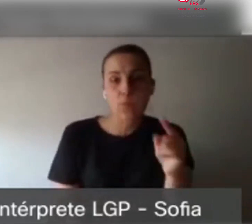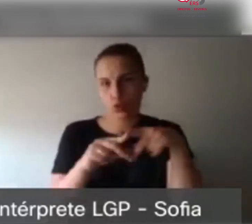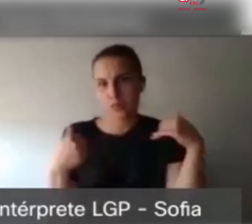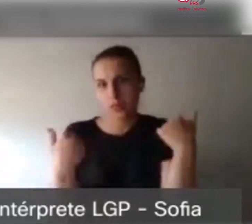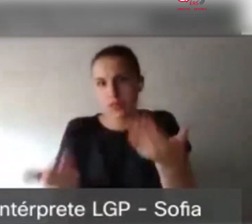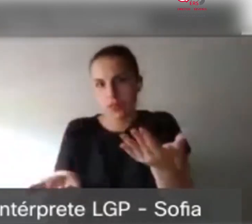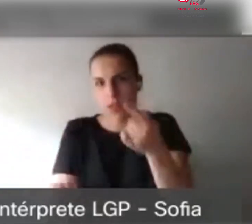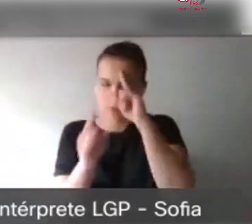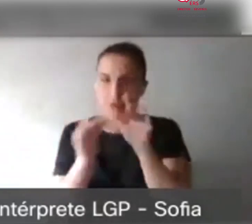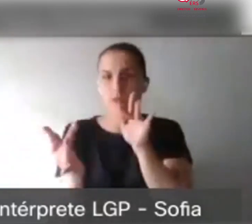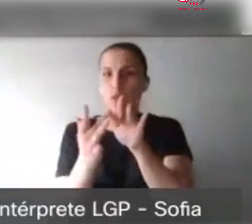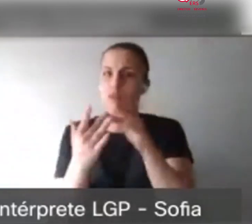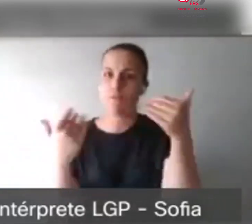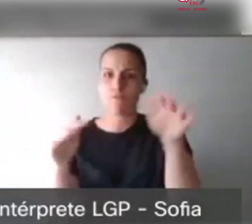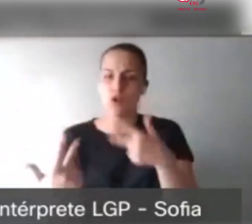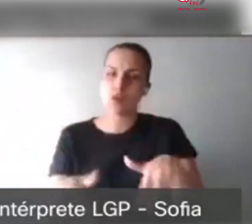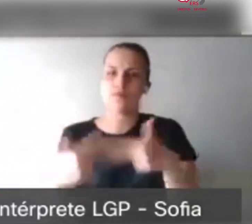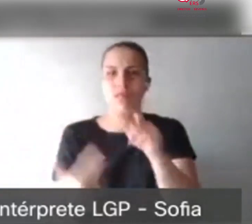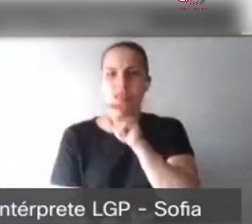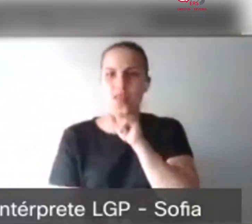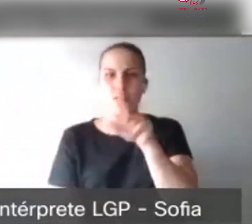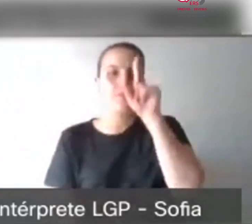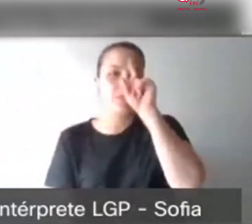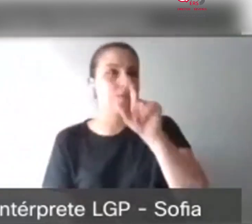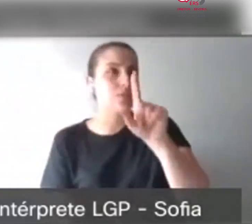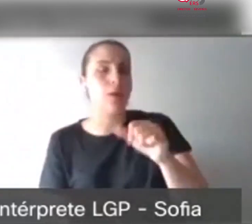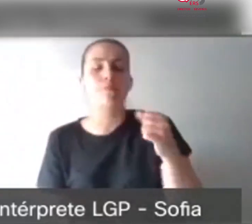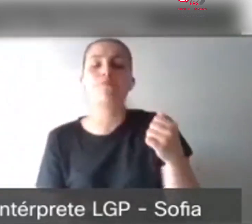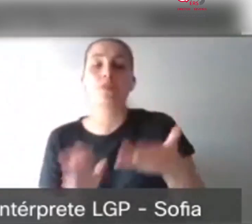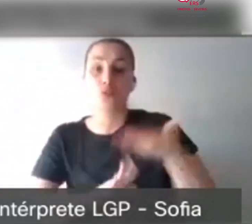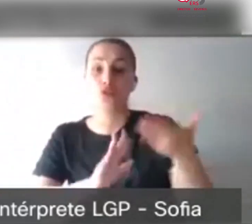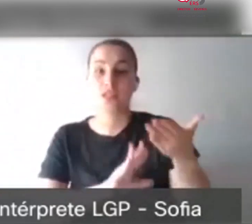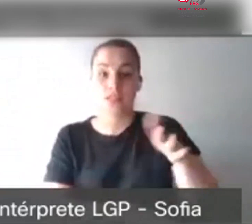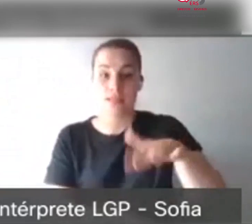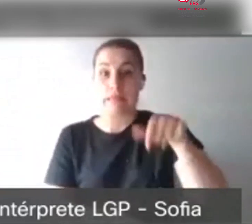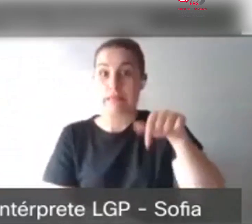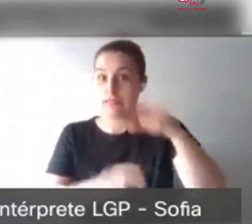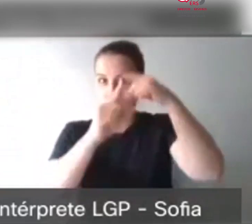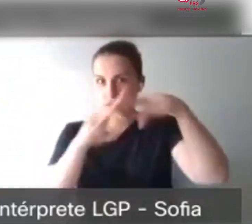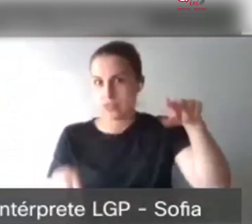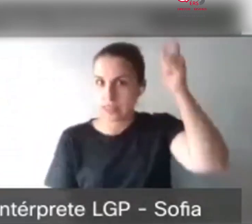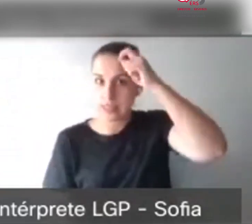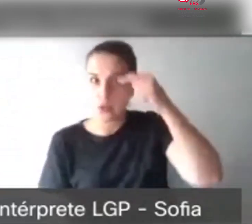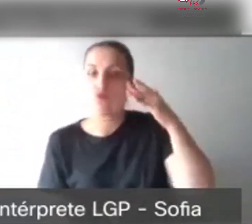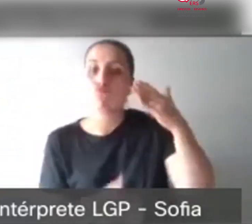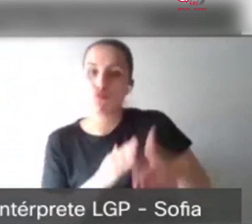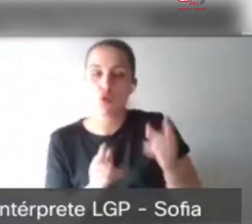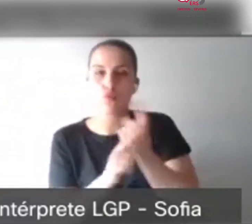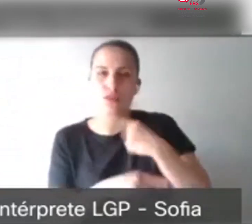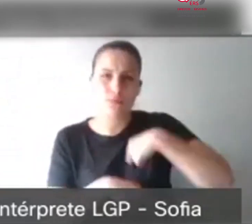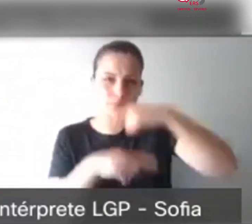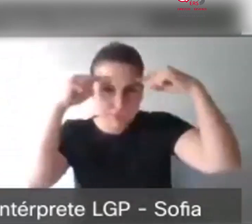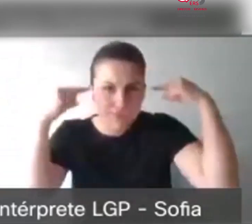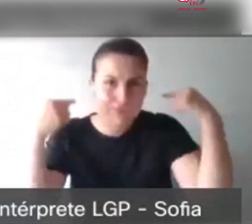promoveu esse contacto. Recordo, por exemplo, no serviço de urgência, isso aconteceu aqui no São João, porque tornou-se mais difícil